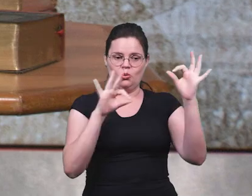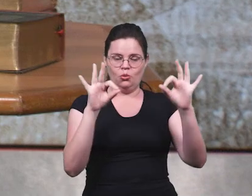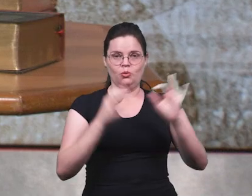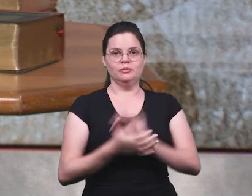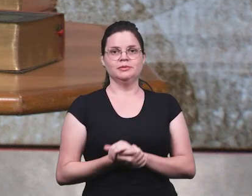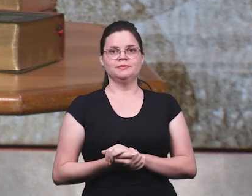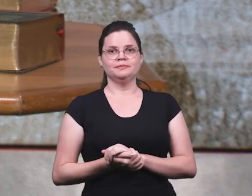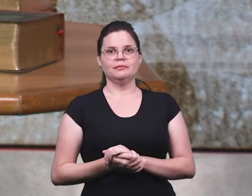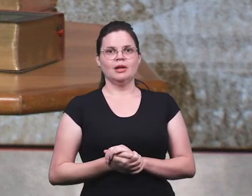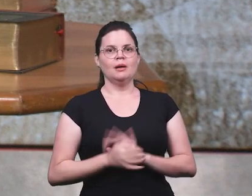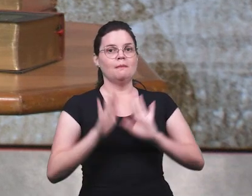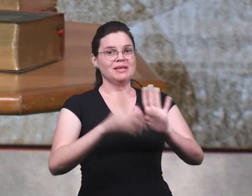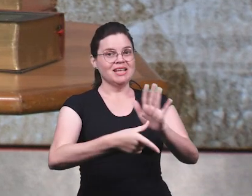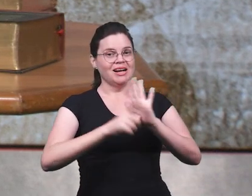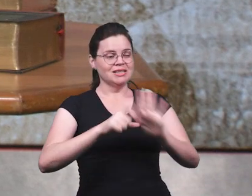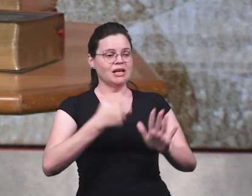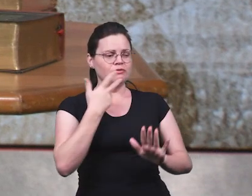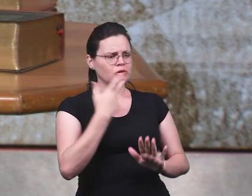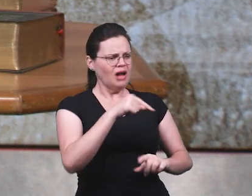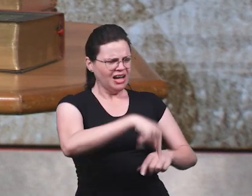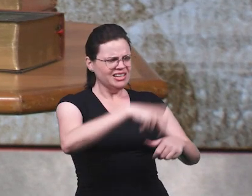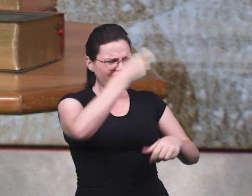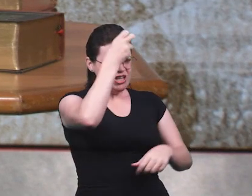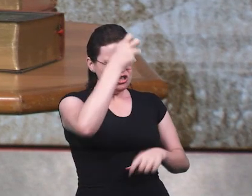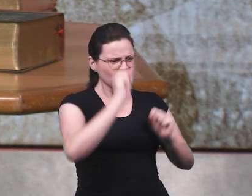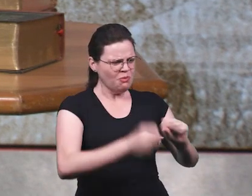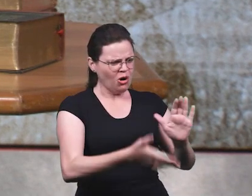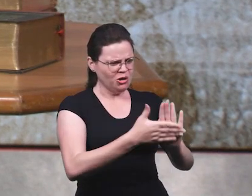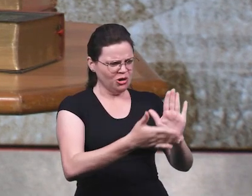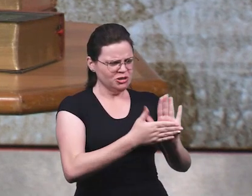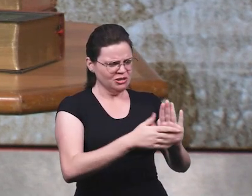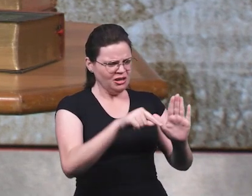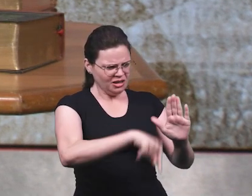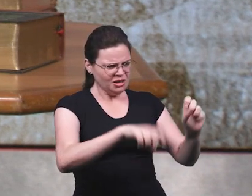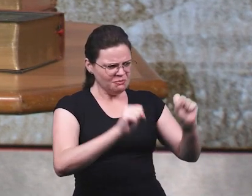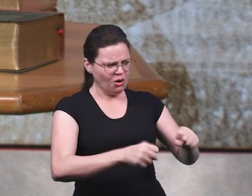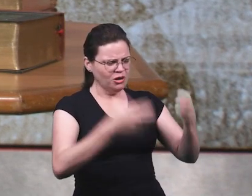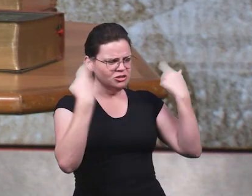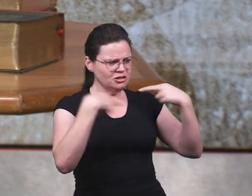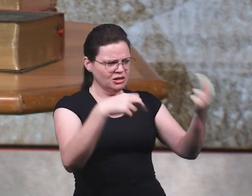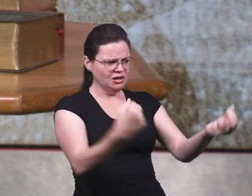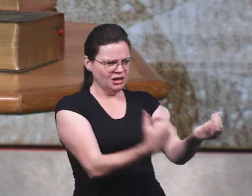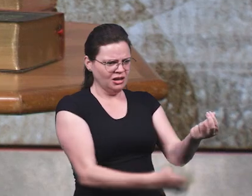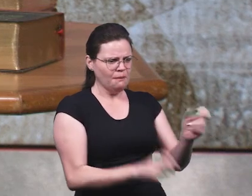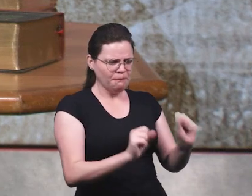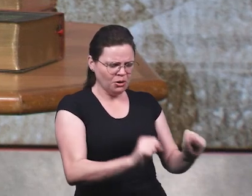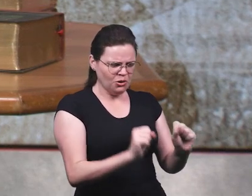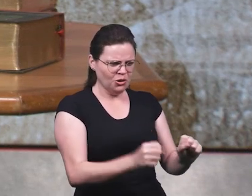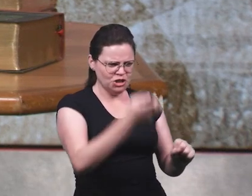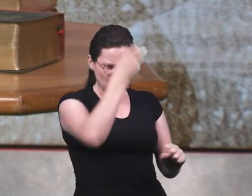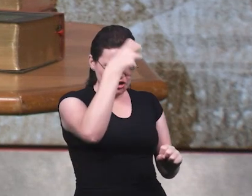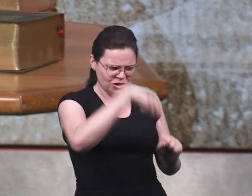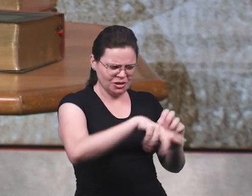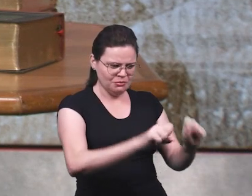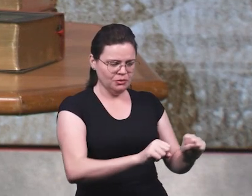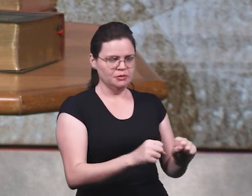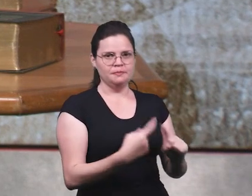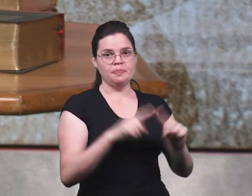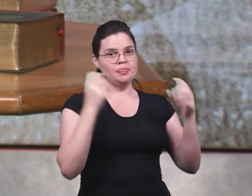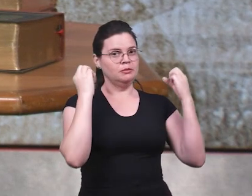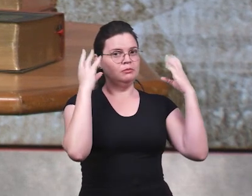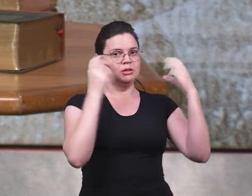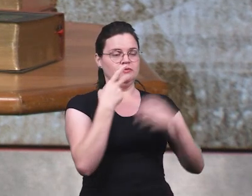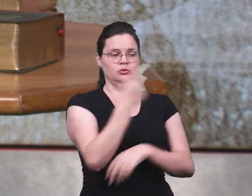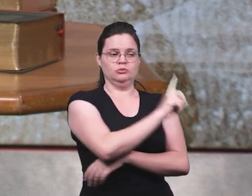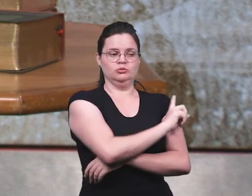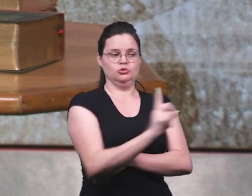eles sacrificassem ao Senhor ali mesmo, no Egito, e Moisés não aceitou. E, por fim, ele